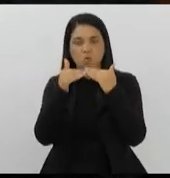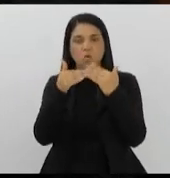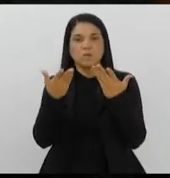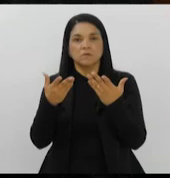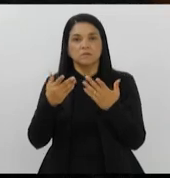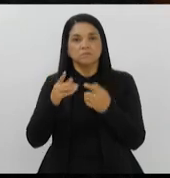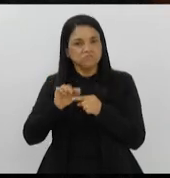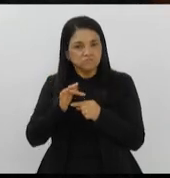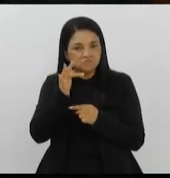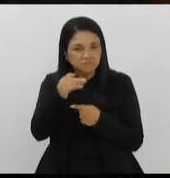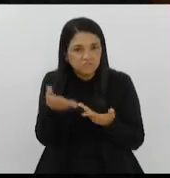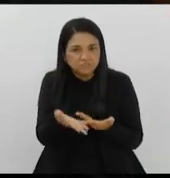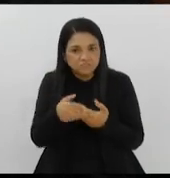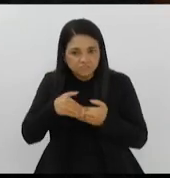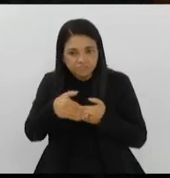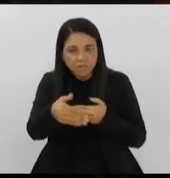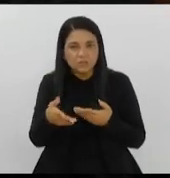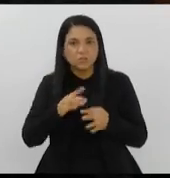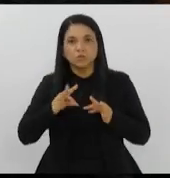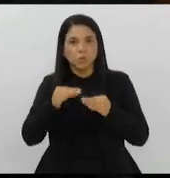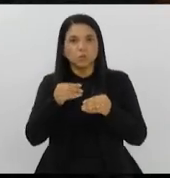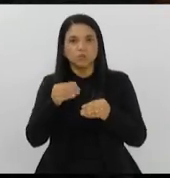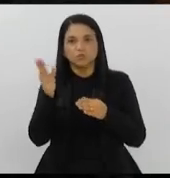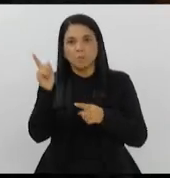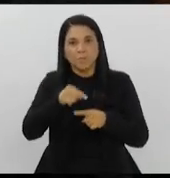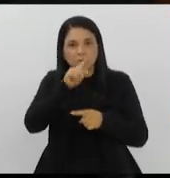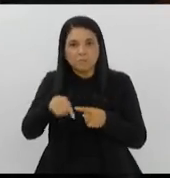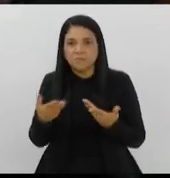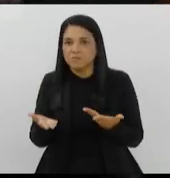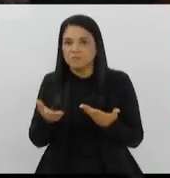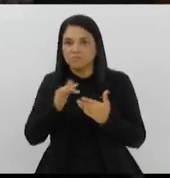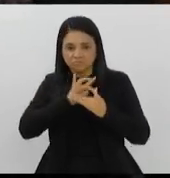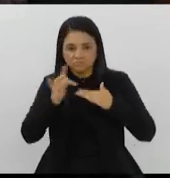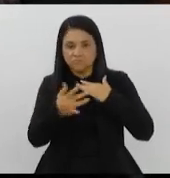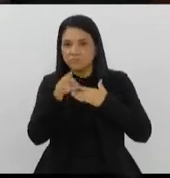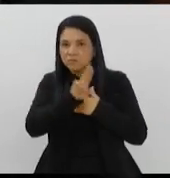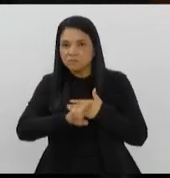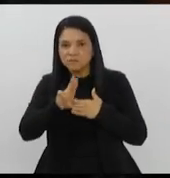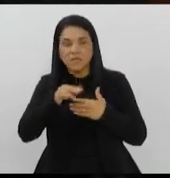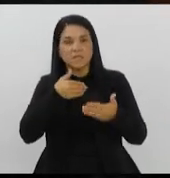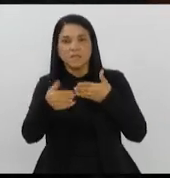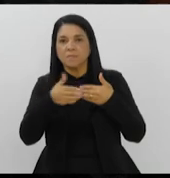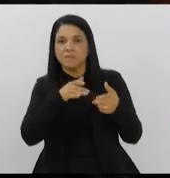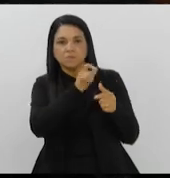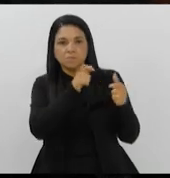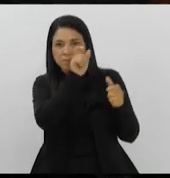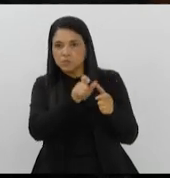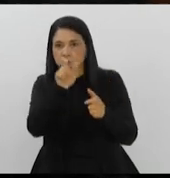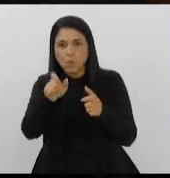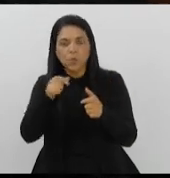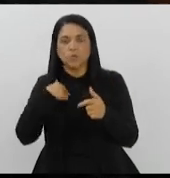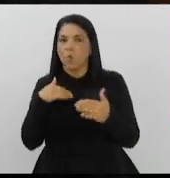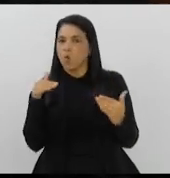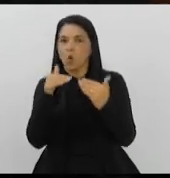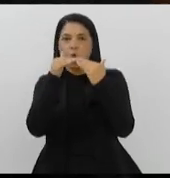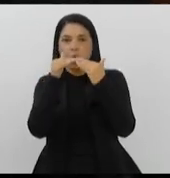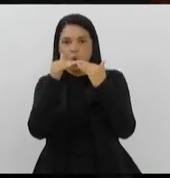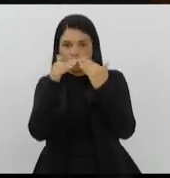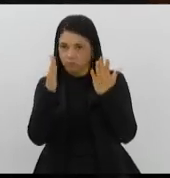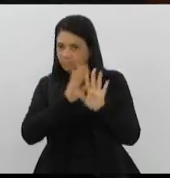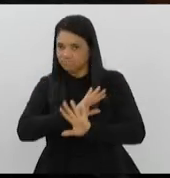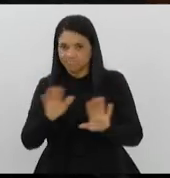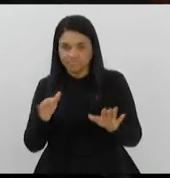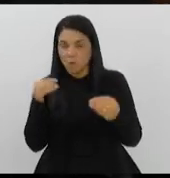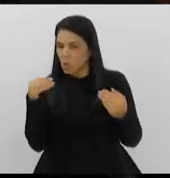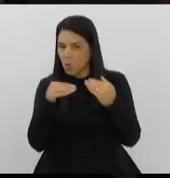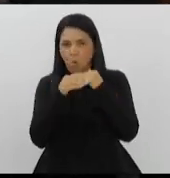a pouco, estamos todo mundo censurado. Só quero deixar bem claro que, independente de quem quer que seja, não concordo com essa censura aí, tá ok? E